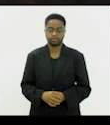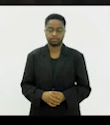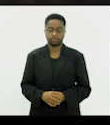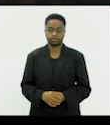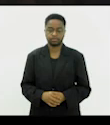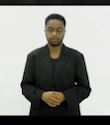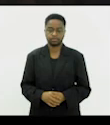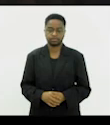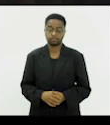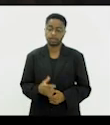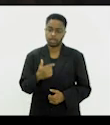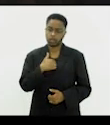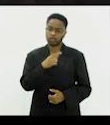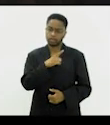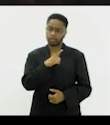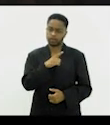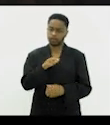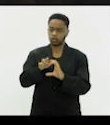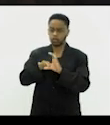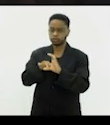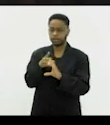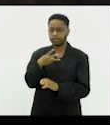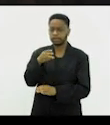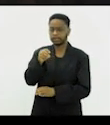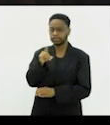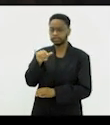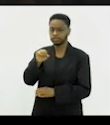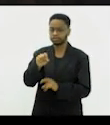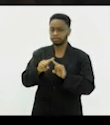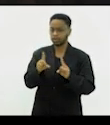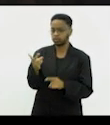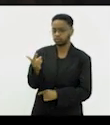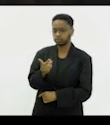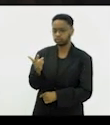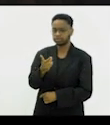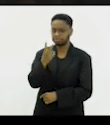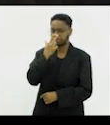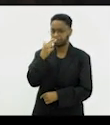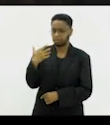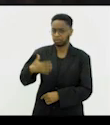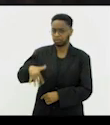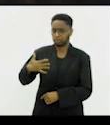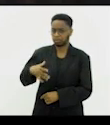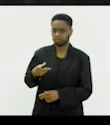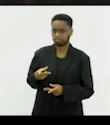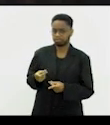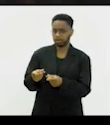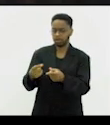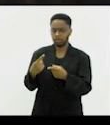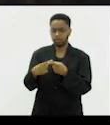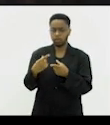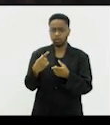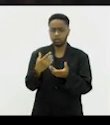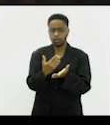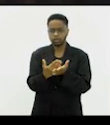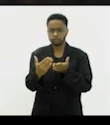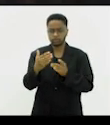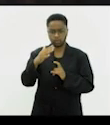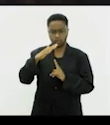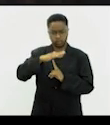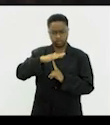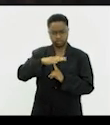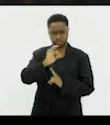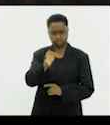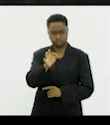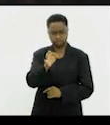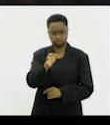Olha que eu tive uma lua de mel de 30 dias, mas essa está durando, meu Deus, ela começou em Curitiba, não foi? Eu não sei, acho que